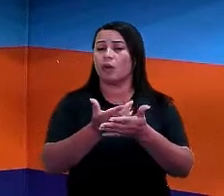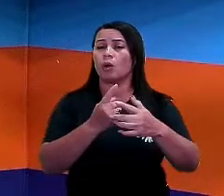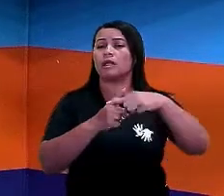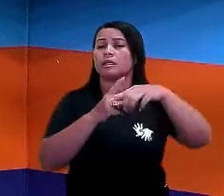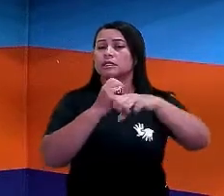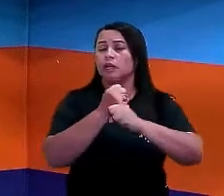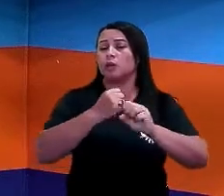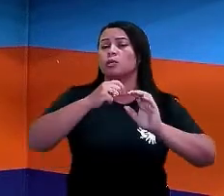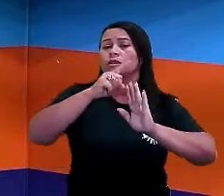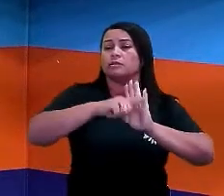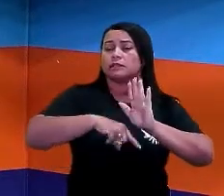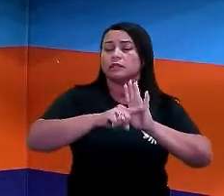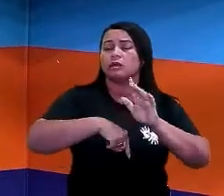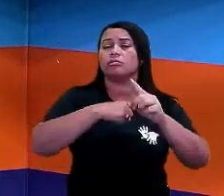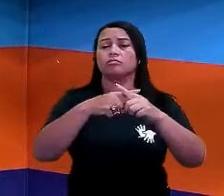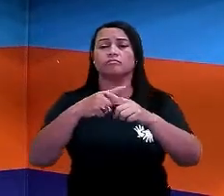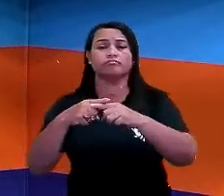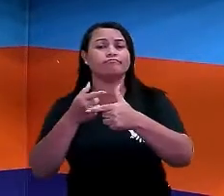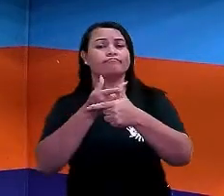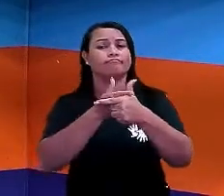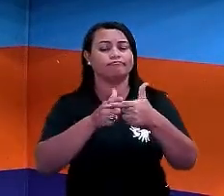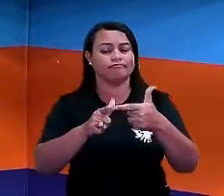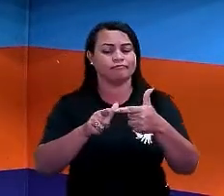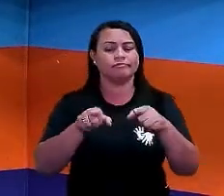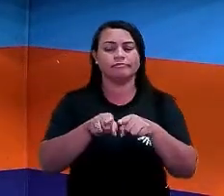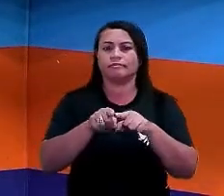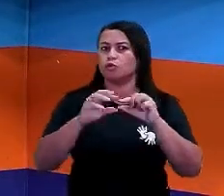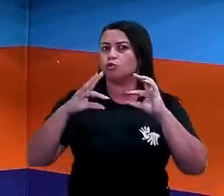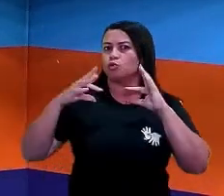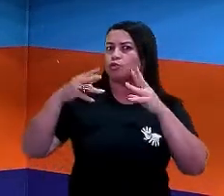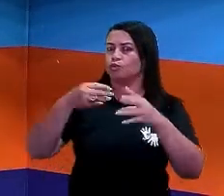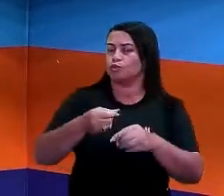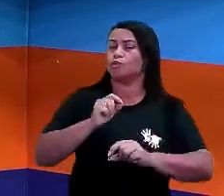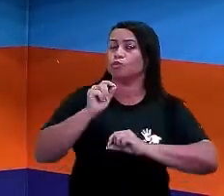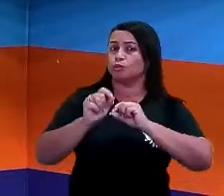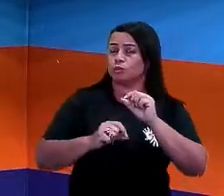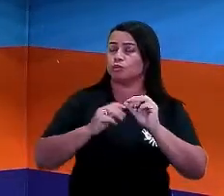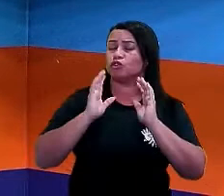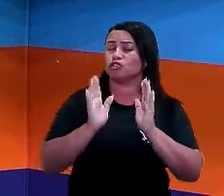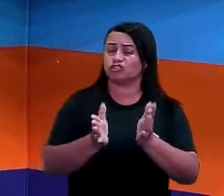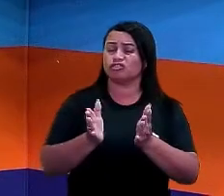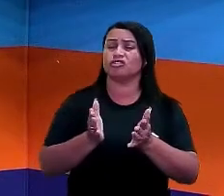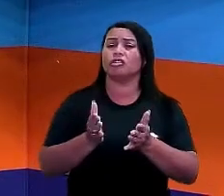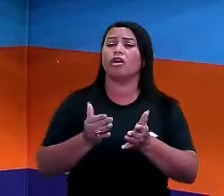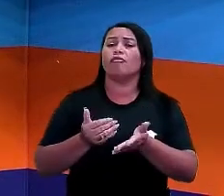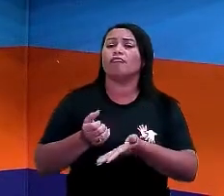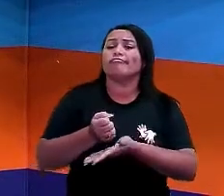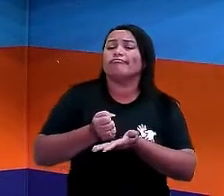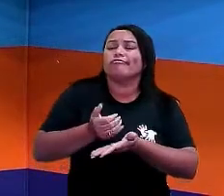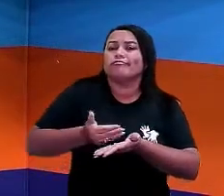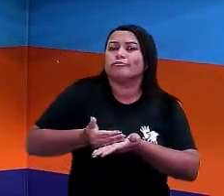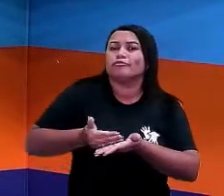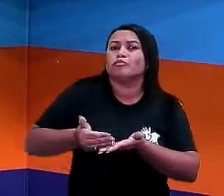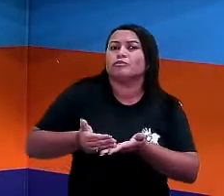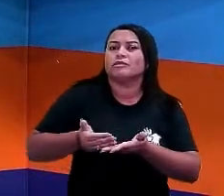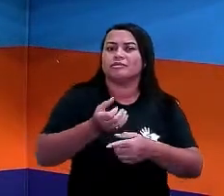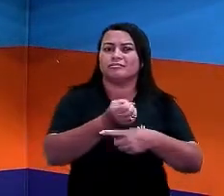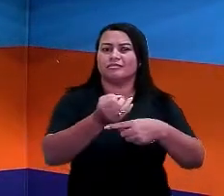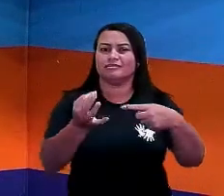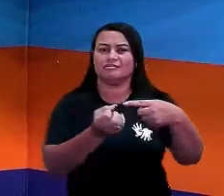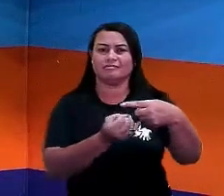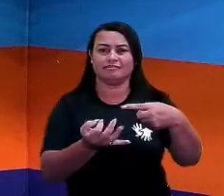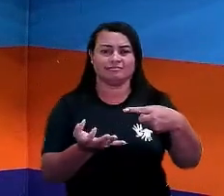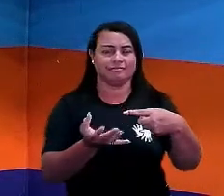subtração, de multiplicação, de divisão, tudo isso foi a nossa base para as aulas de fração,